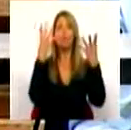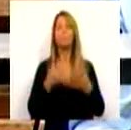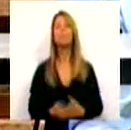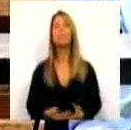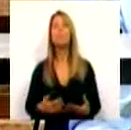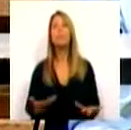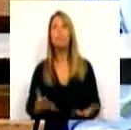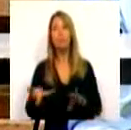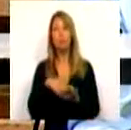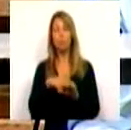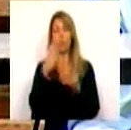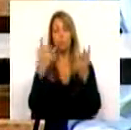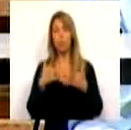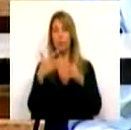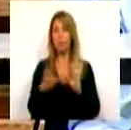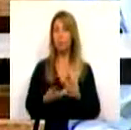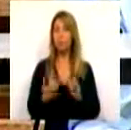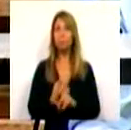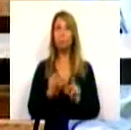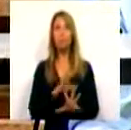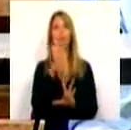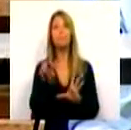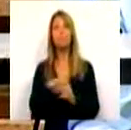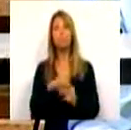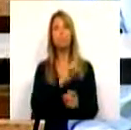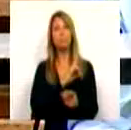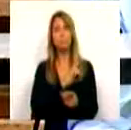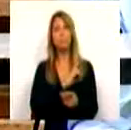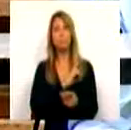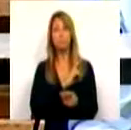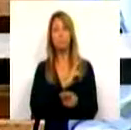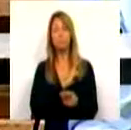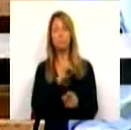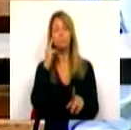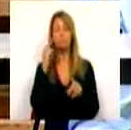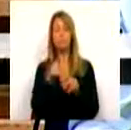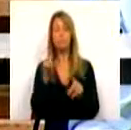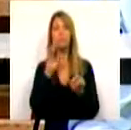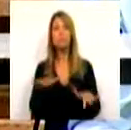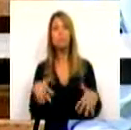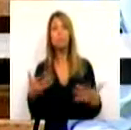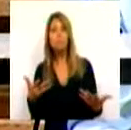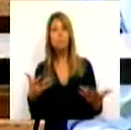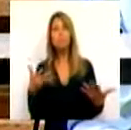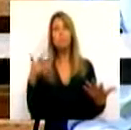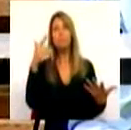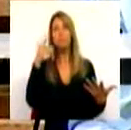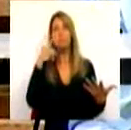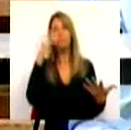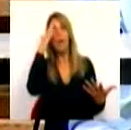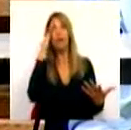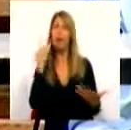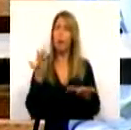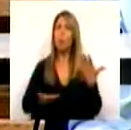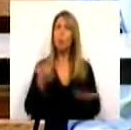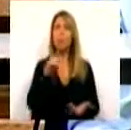Fazem parte do orçamento e porque para envolver os privados, no sentido de eles poderem entender como comparável a opção